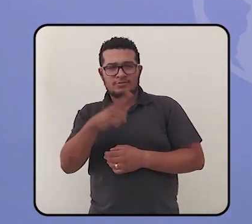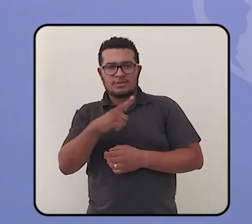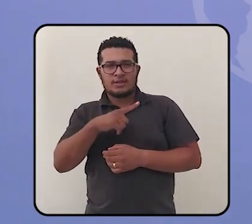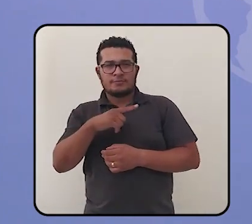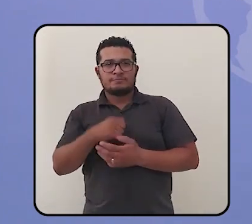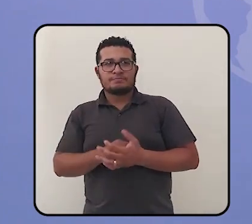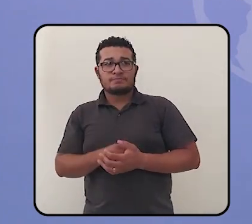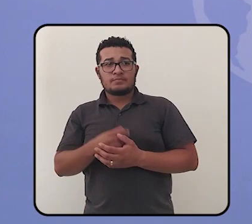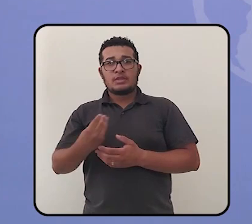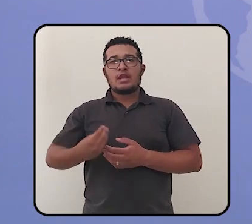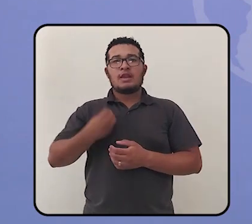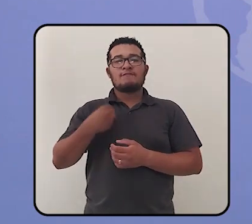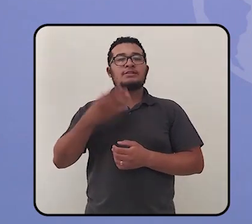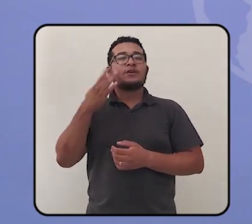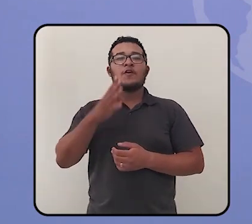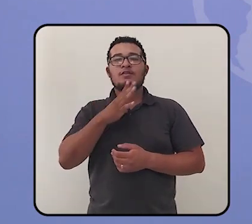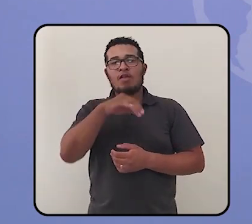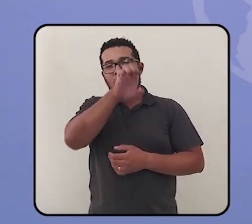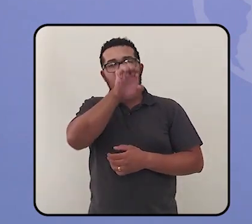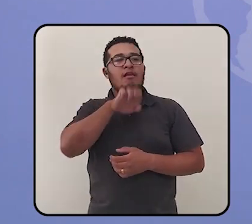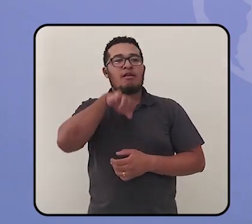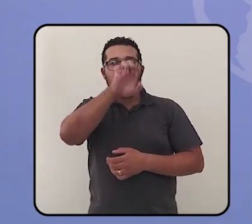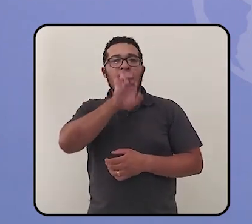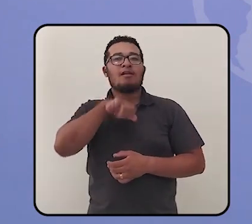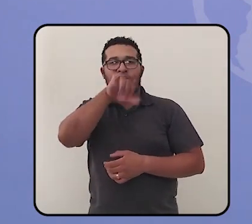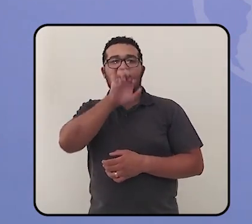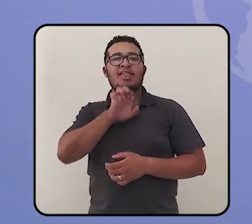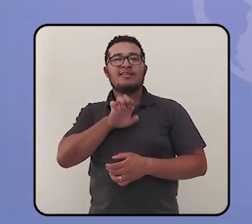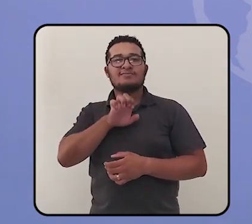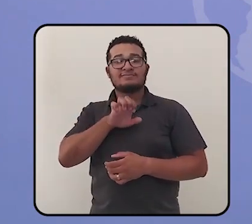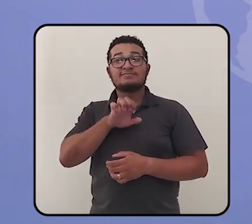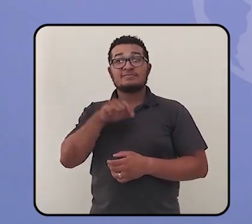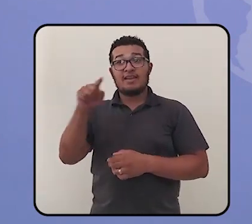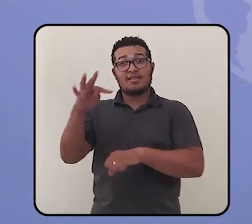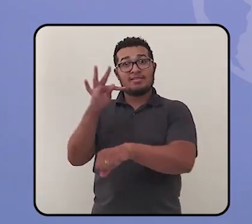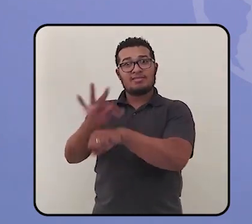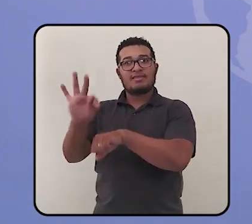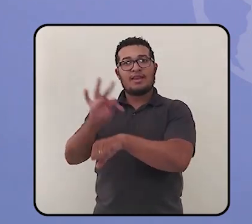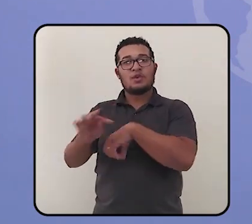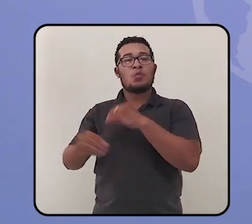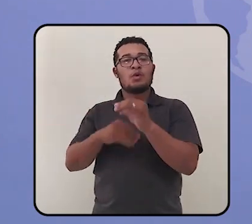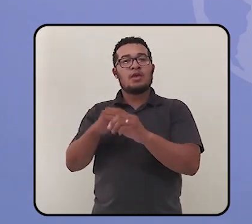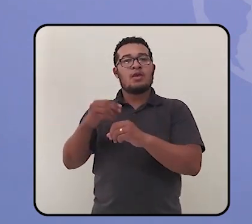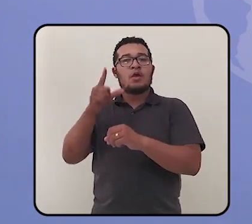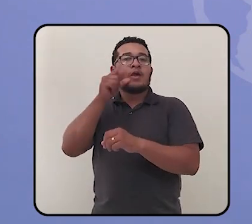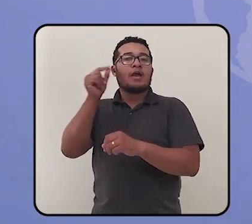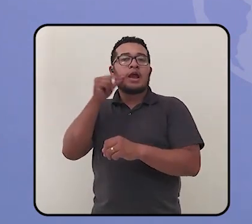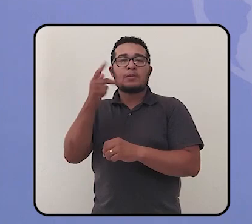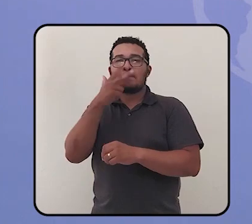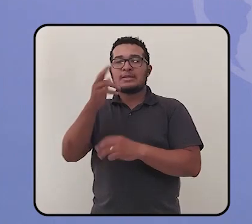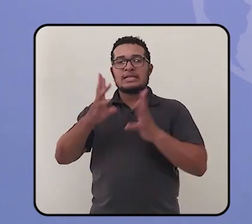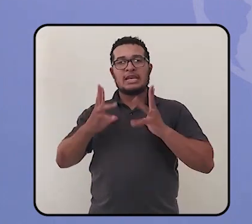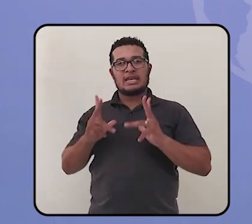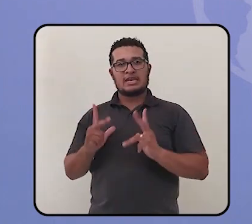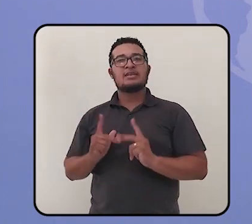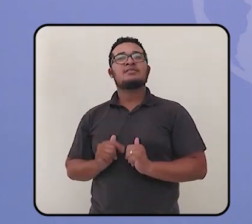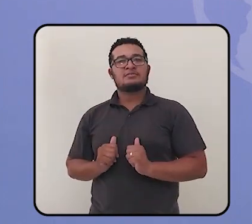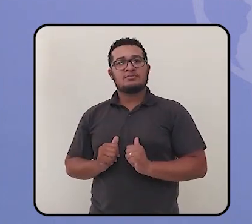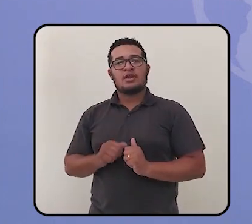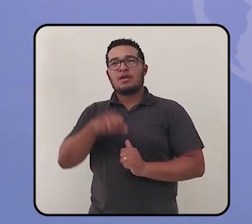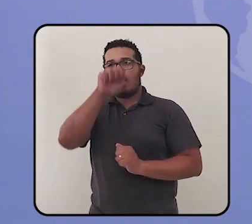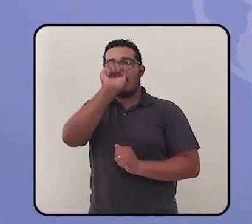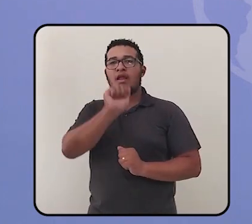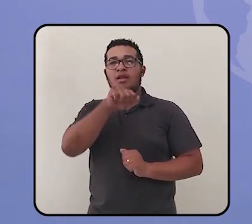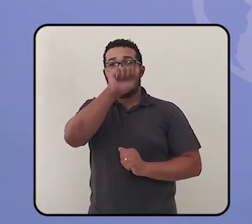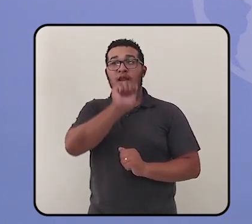quem tem gatinho ele vive se lambendo esta é uma técnica cujo o gato está se limpando é tipo um banho o do